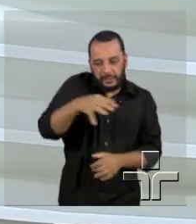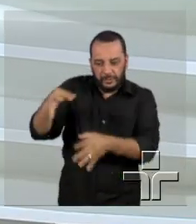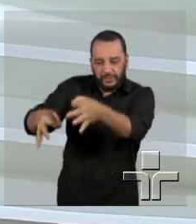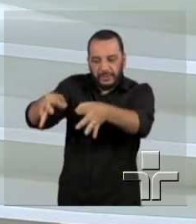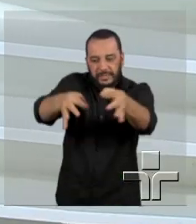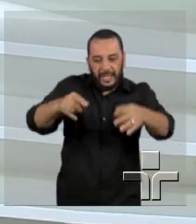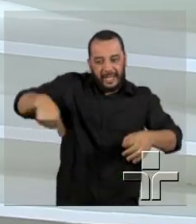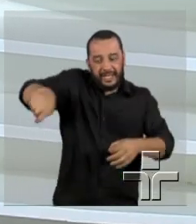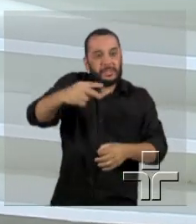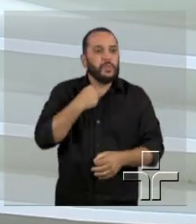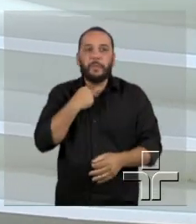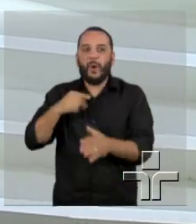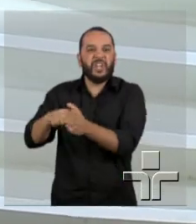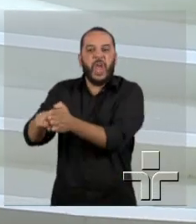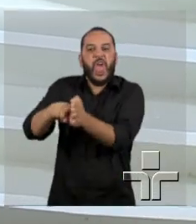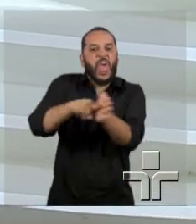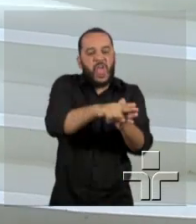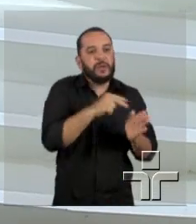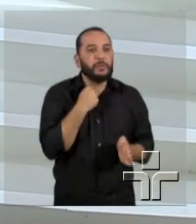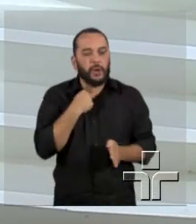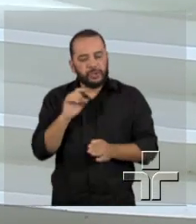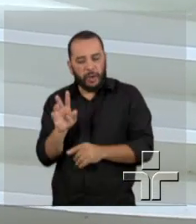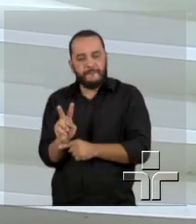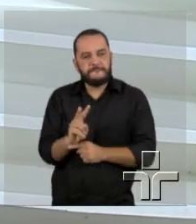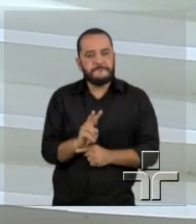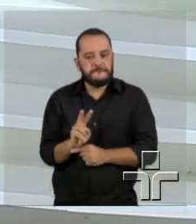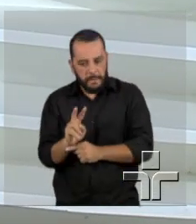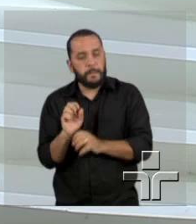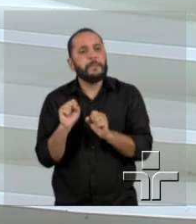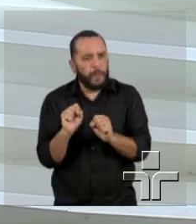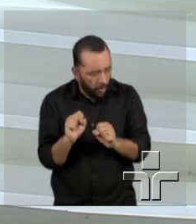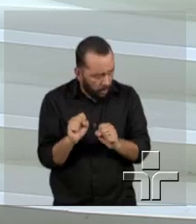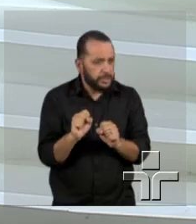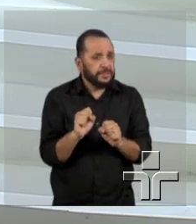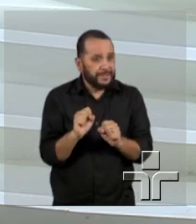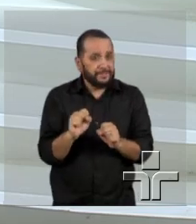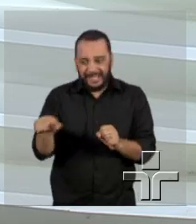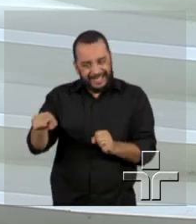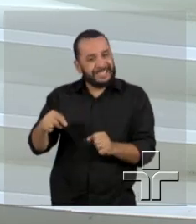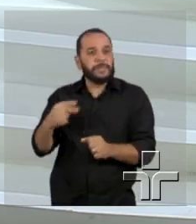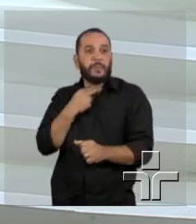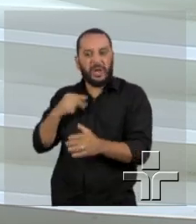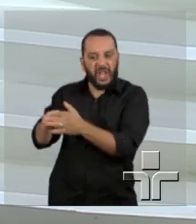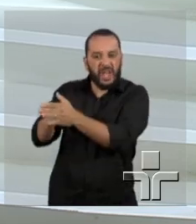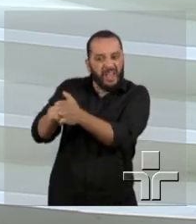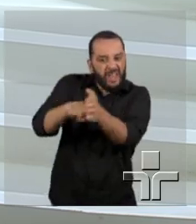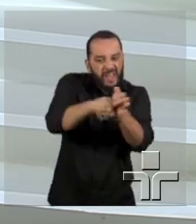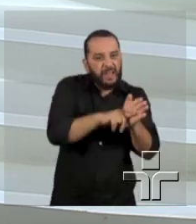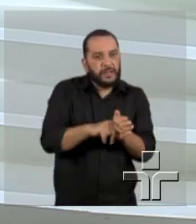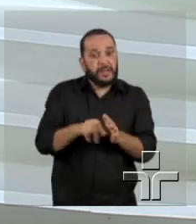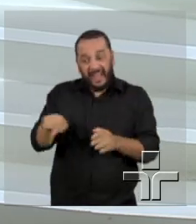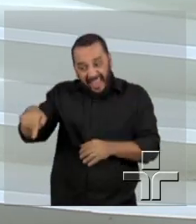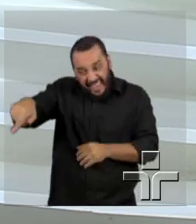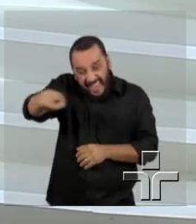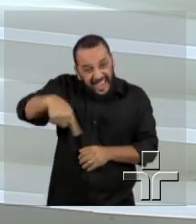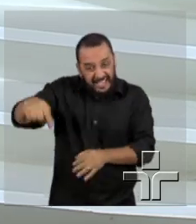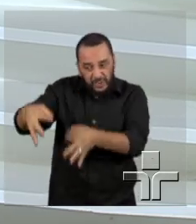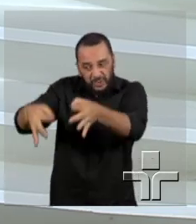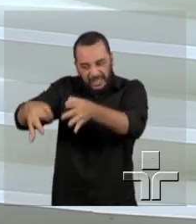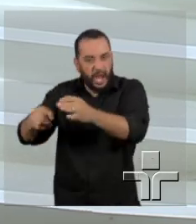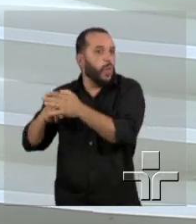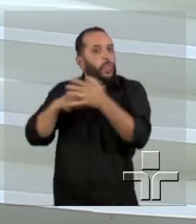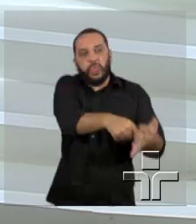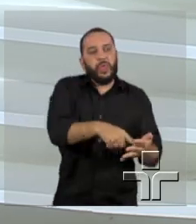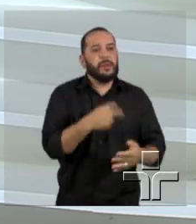até supervisionar uma investigação aqui e ali, mas não investiga. O Judiciário não denuncia. O Judiciário não acusa. O